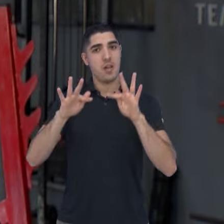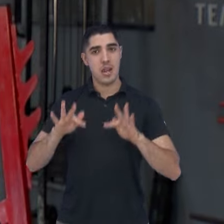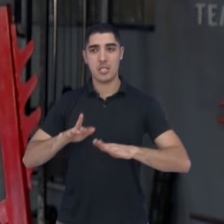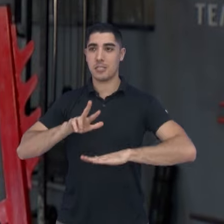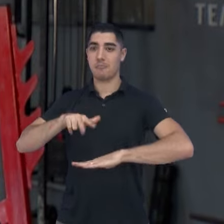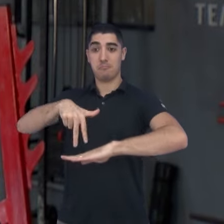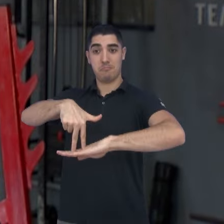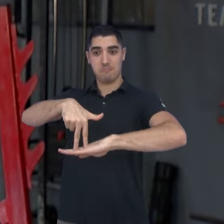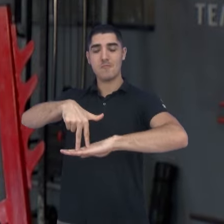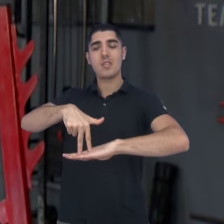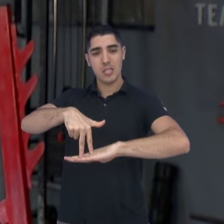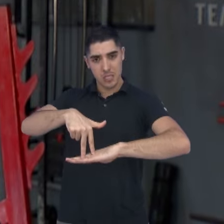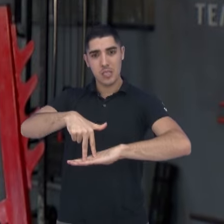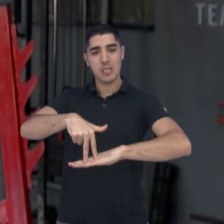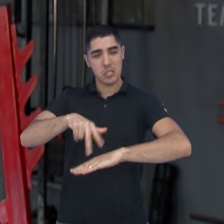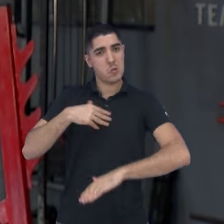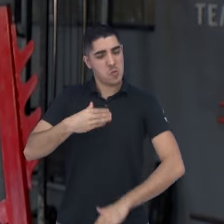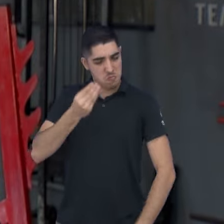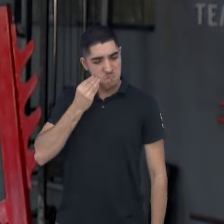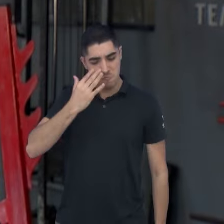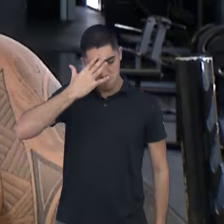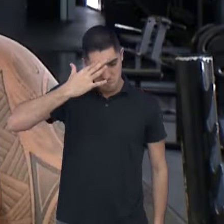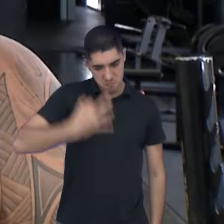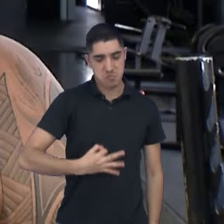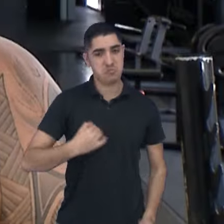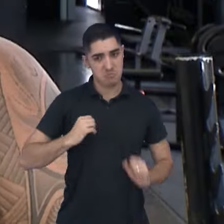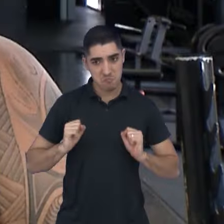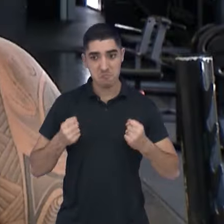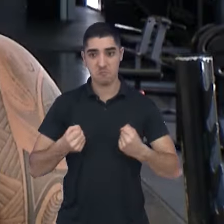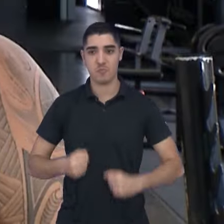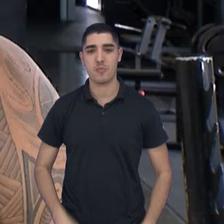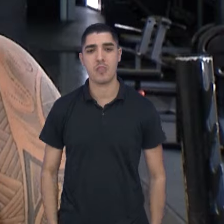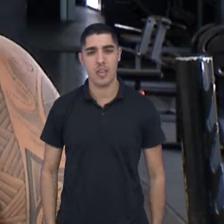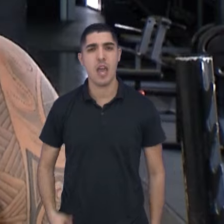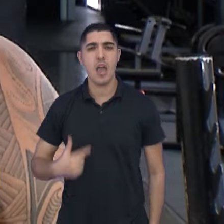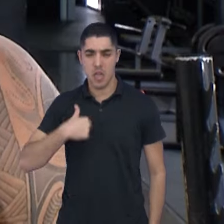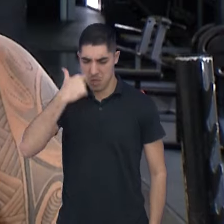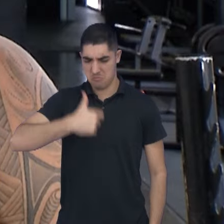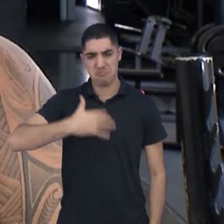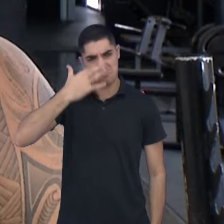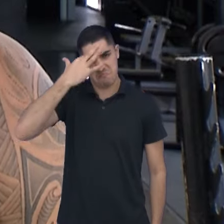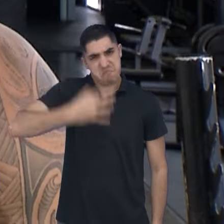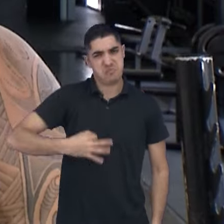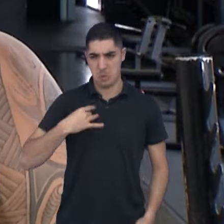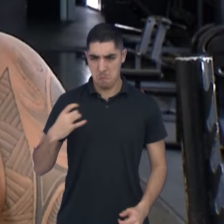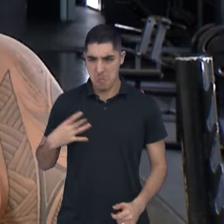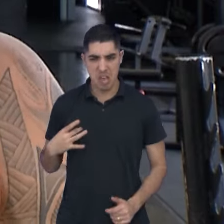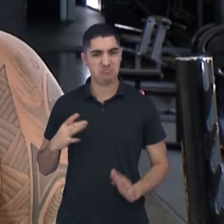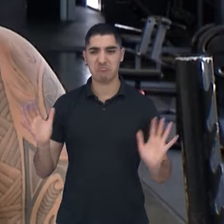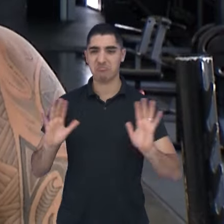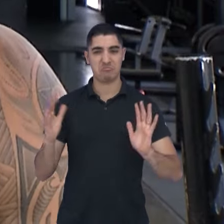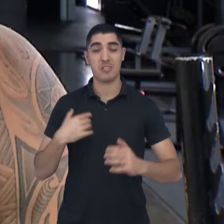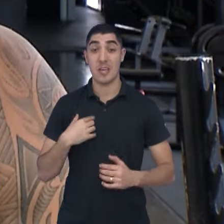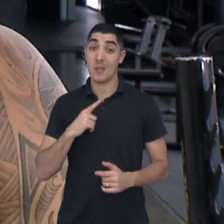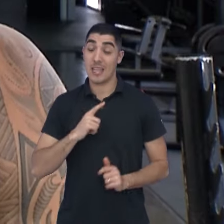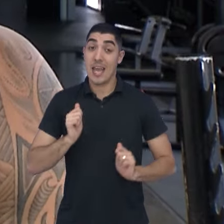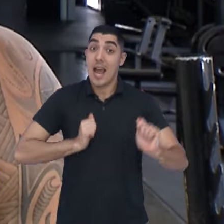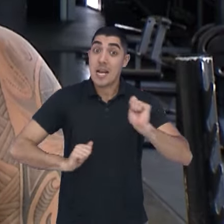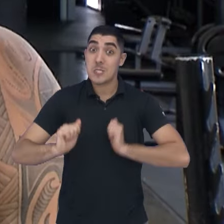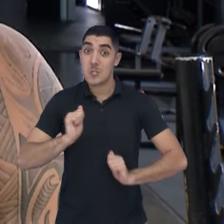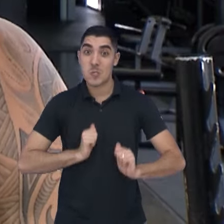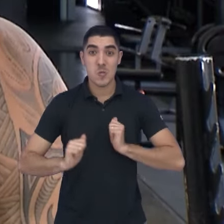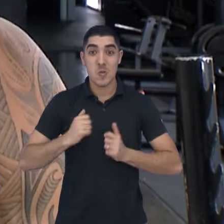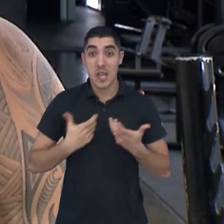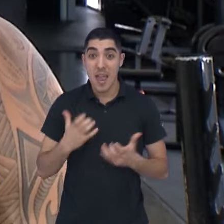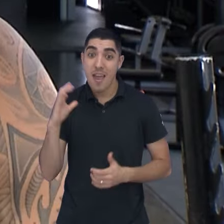tá confiante em tudo que eu vim plantando. Eu tô confiante, tô seguro, não tô com medo, tô ansioso para esse momento,